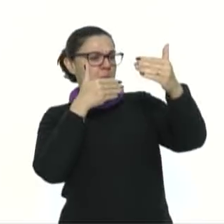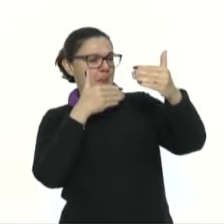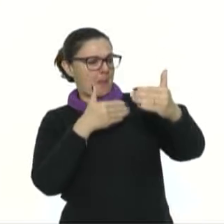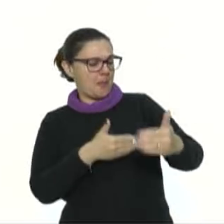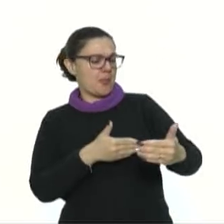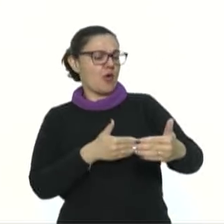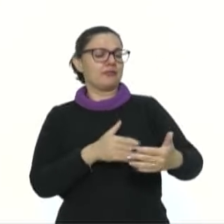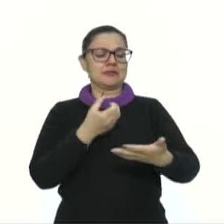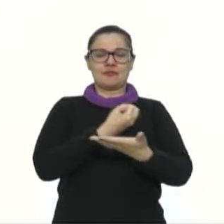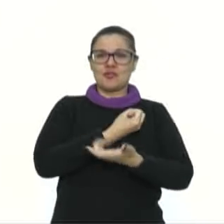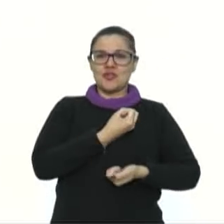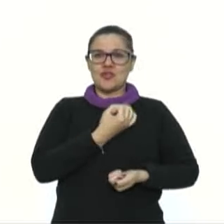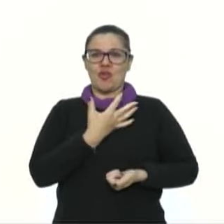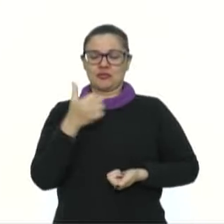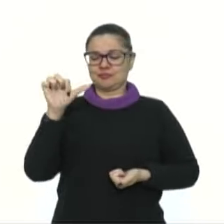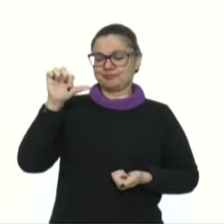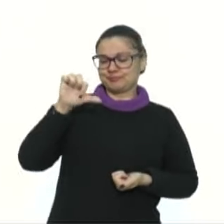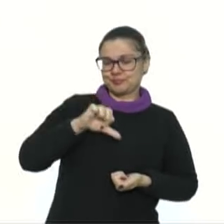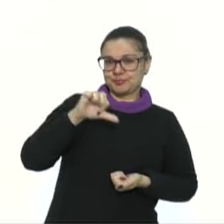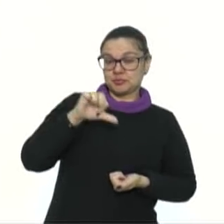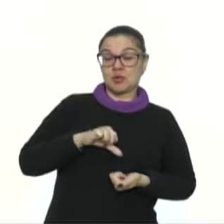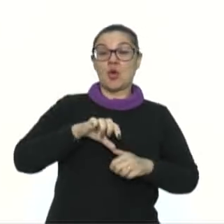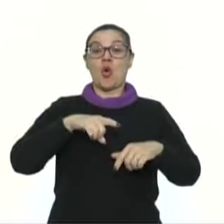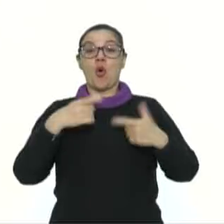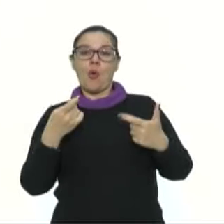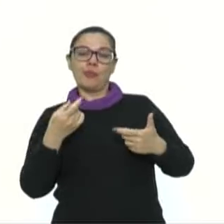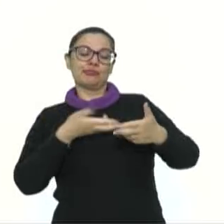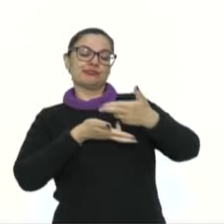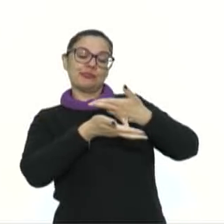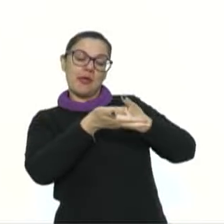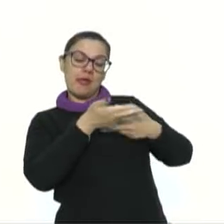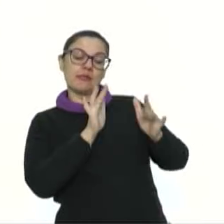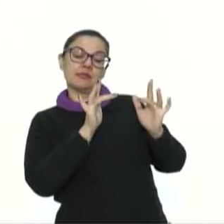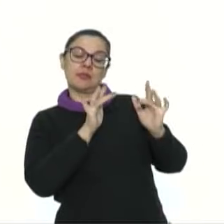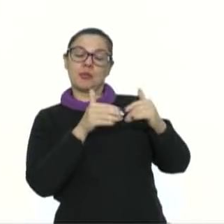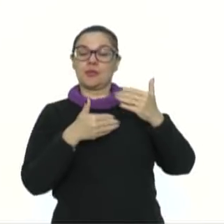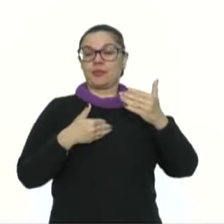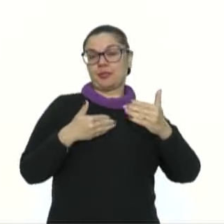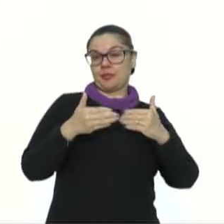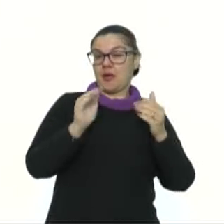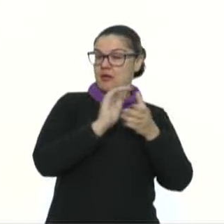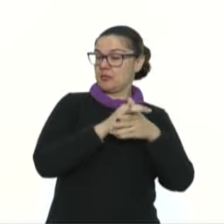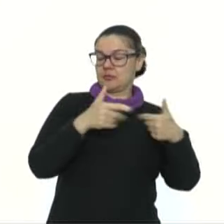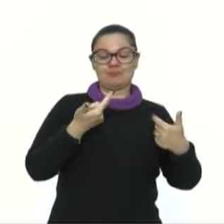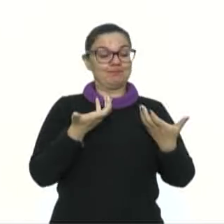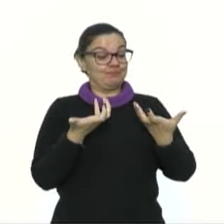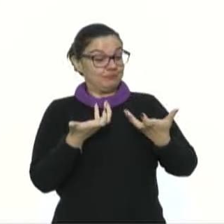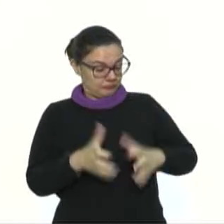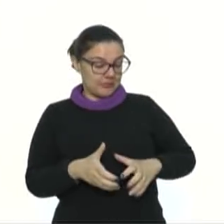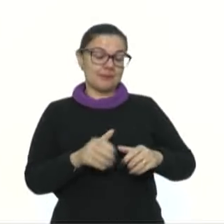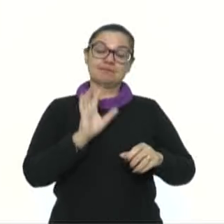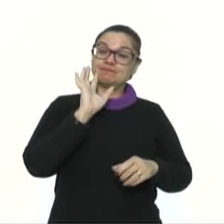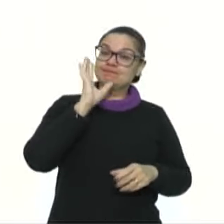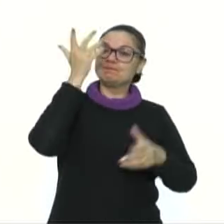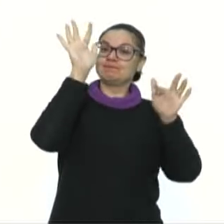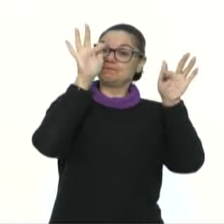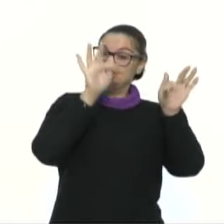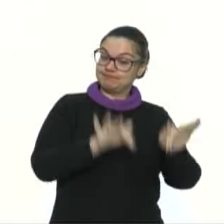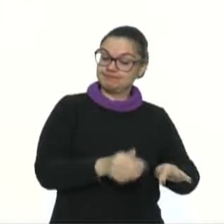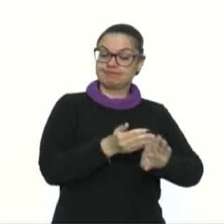um resultado ruim, um relacionamento que chega ao fim contra a nossa vontade. Algumas